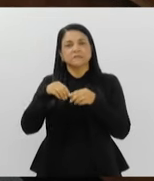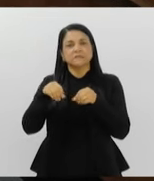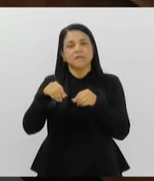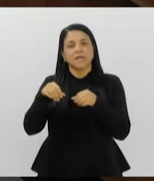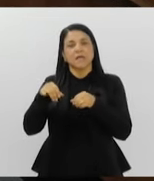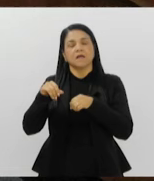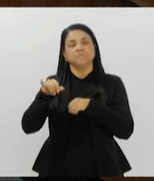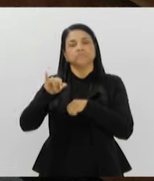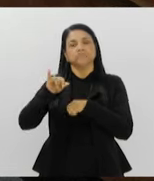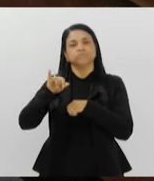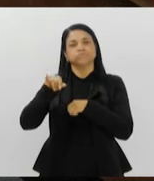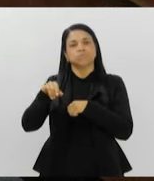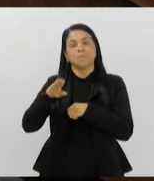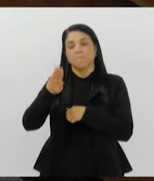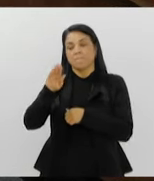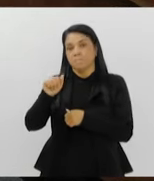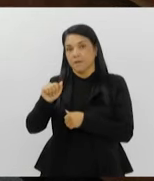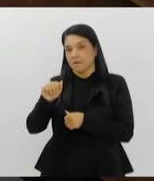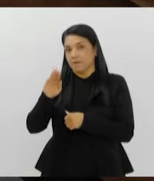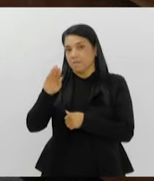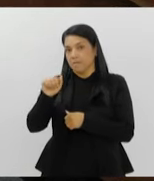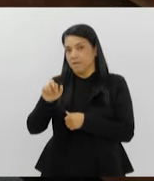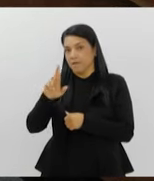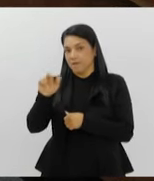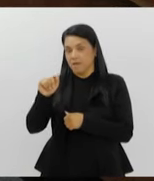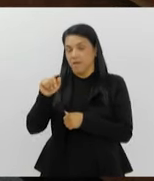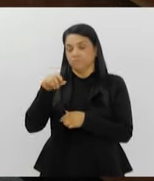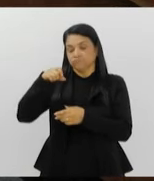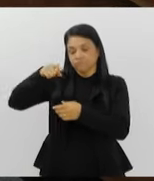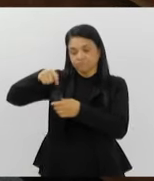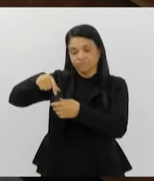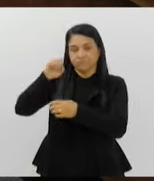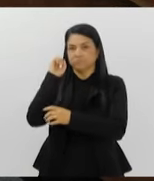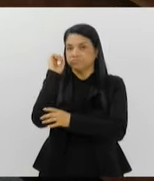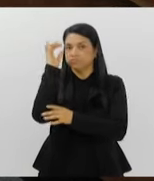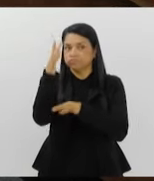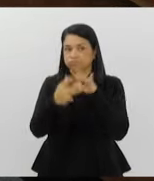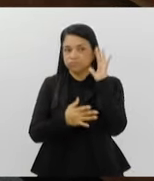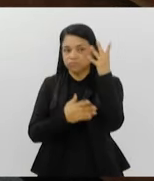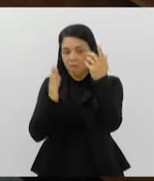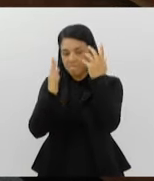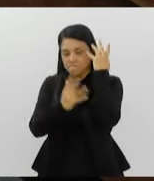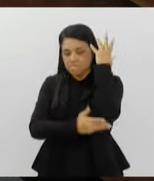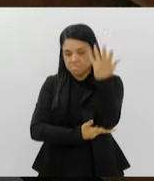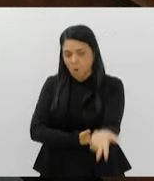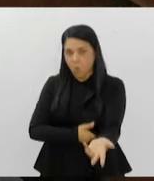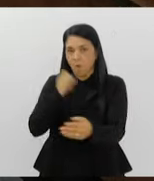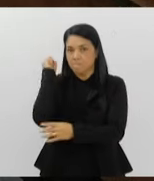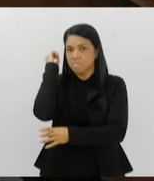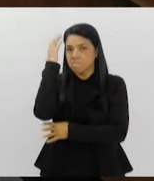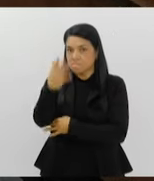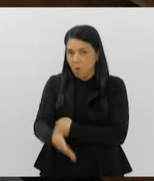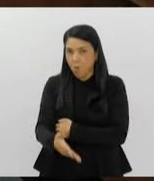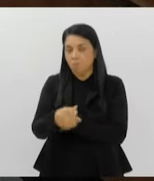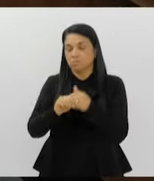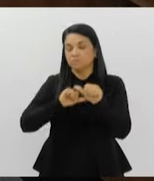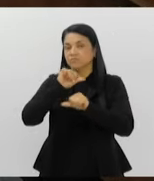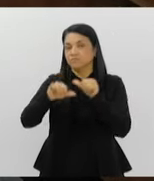Barbará, que era uma área de reflorestamento para pegar essa madeira e usar para carvão vegetal.